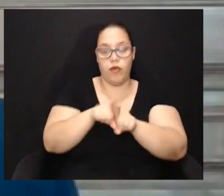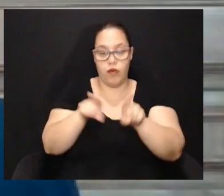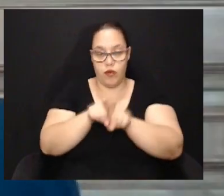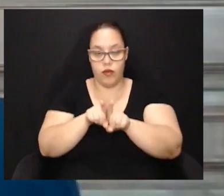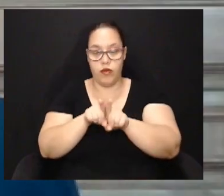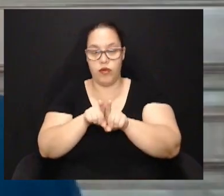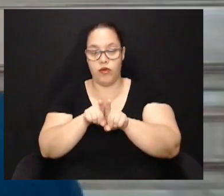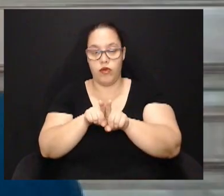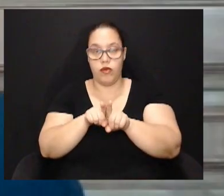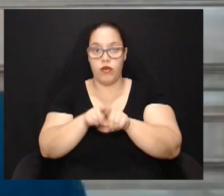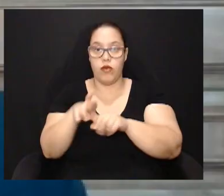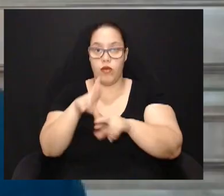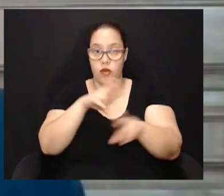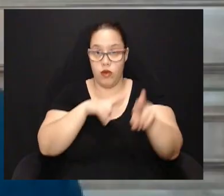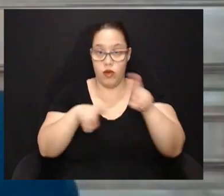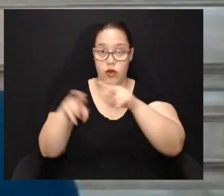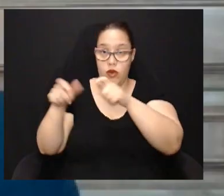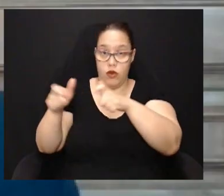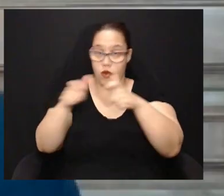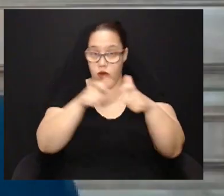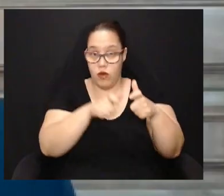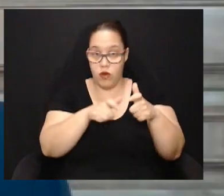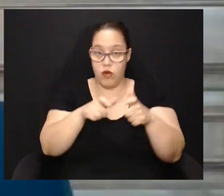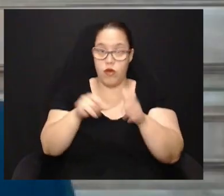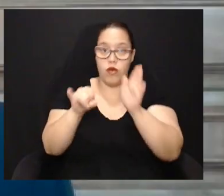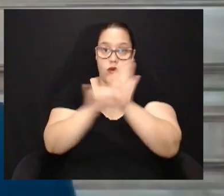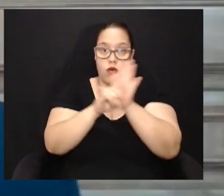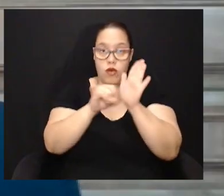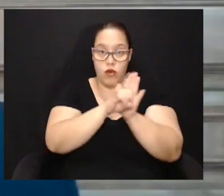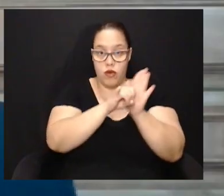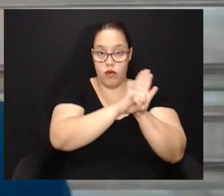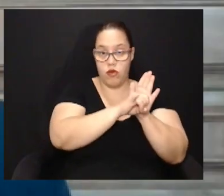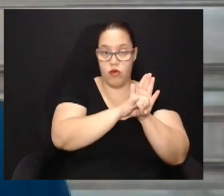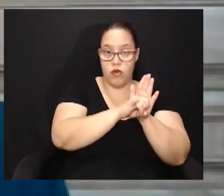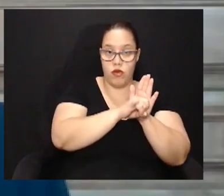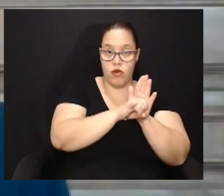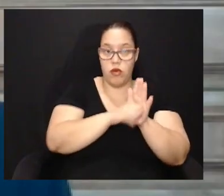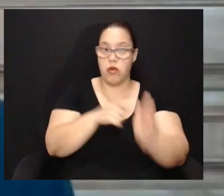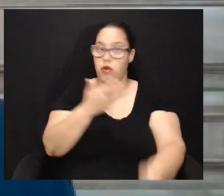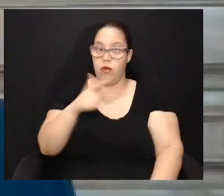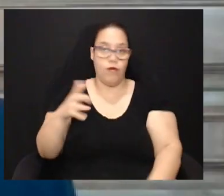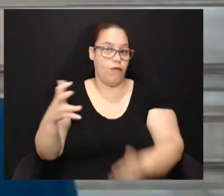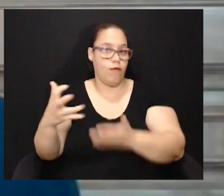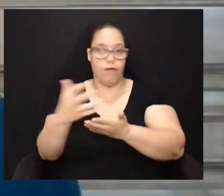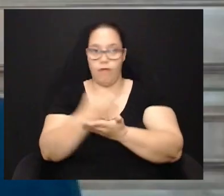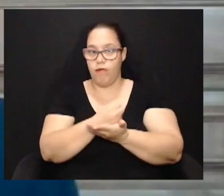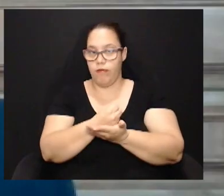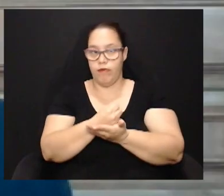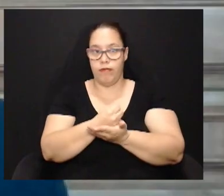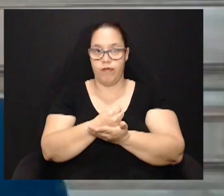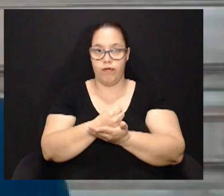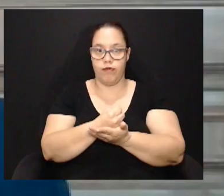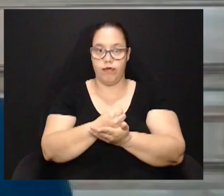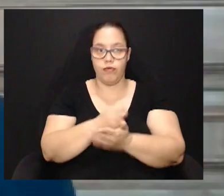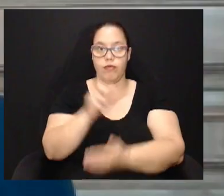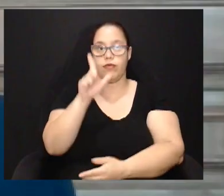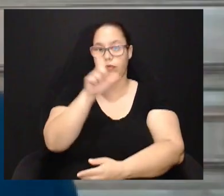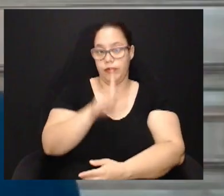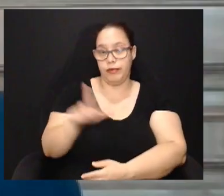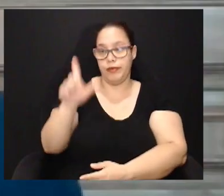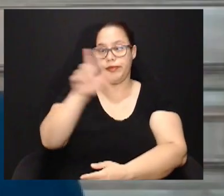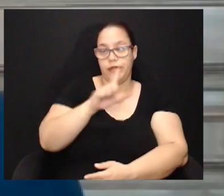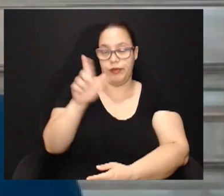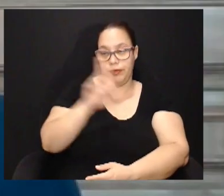também poderá promover fiscalizações dos estabelecimentos, né, para tentar identificar produtos que, porventura, não tenham sido recolhidos, e aí, obviamente, que